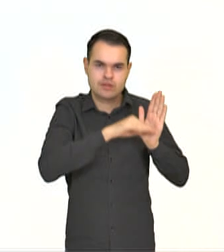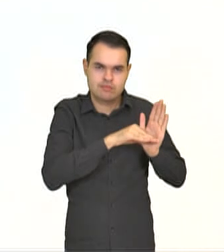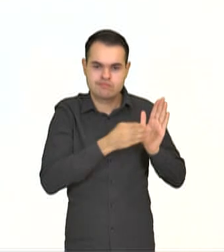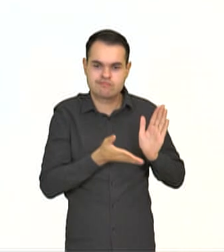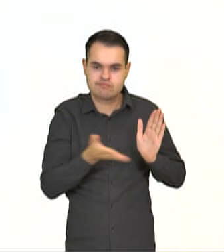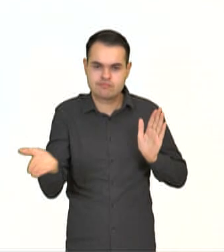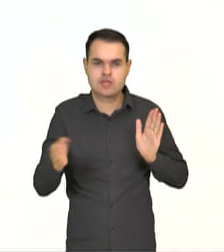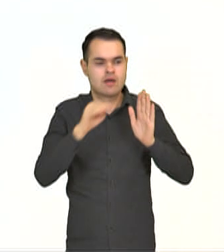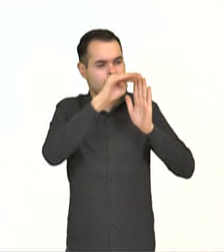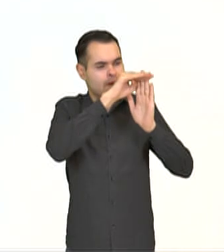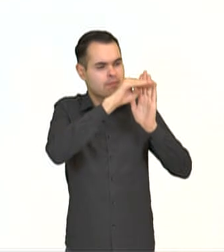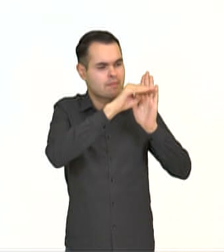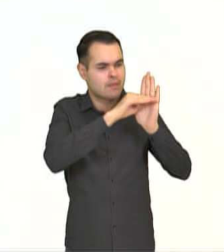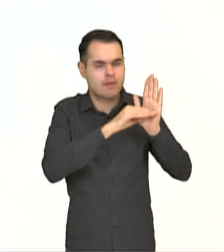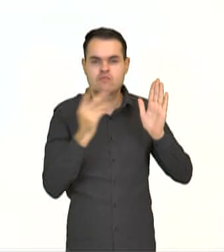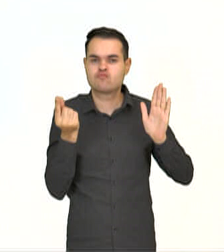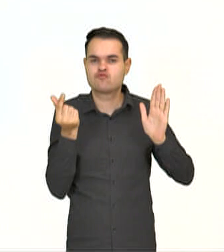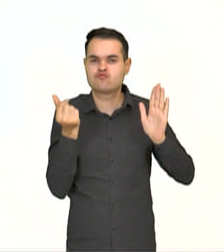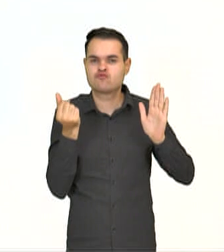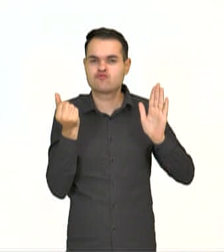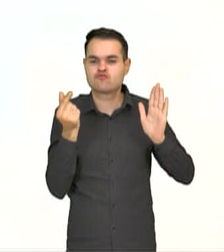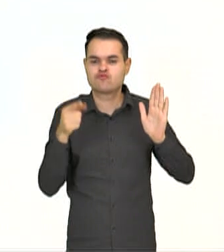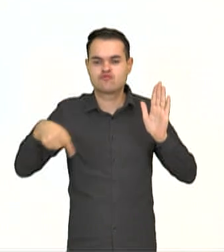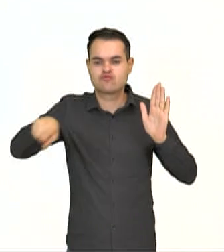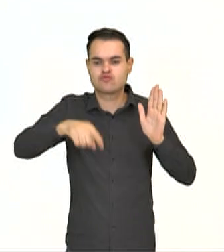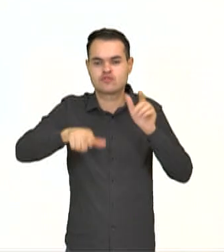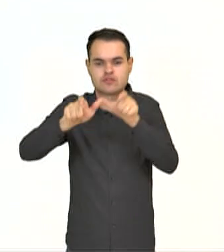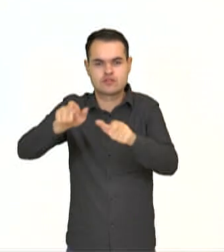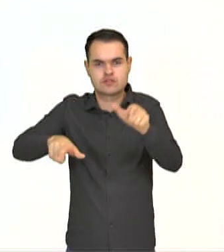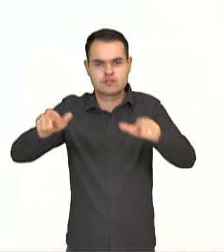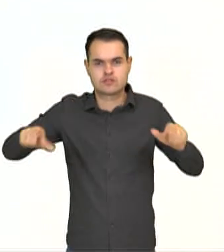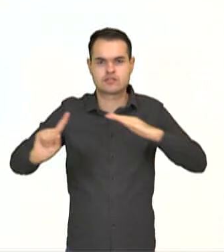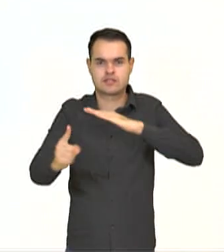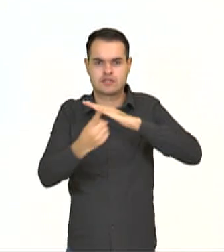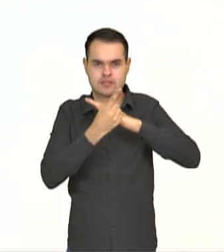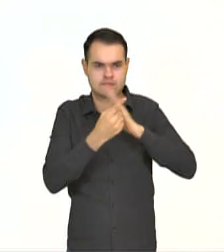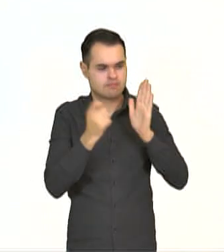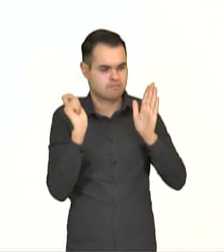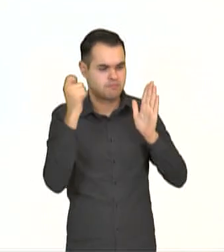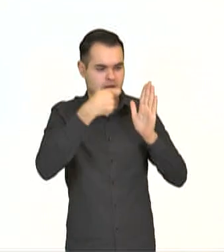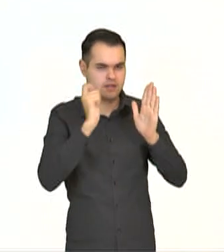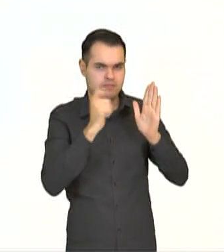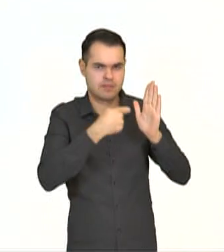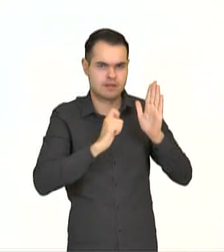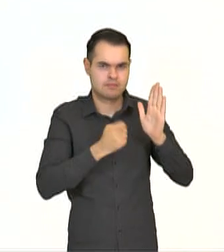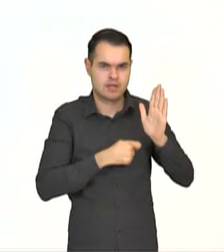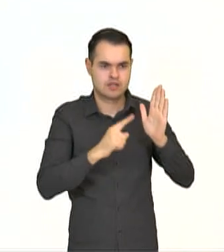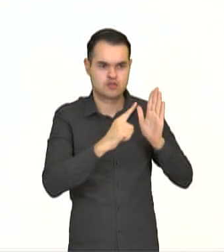tabela abaixo mostra o valor a ser pago pelos seus clientes em função, né, de um